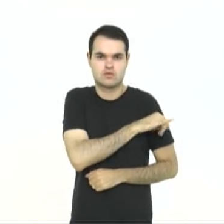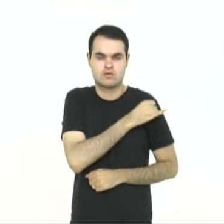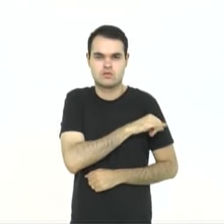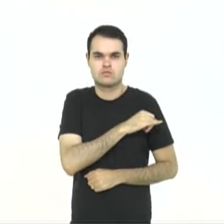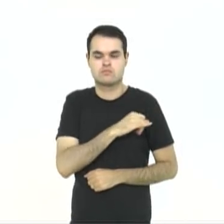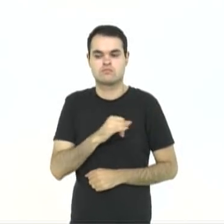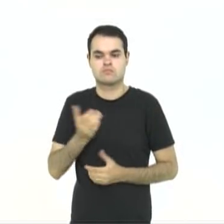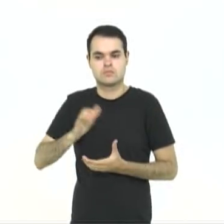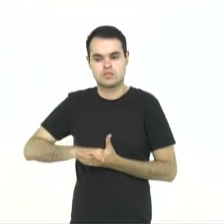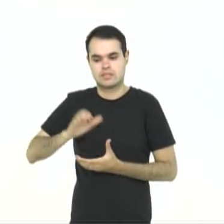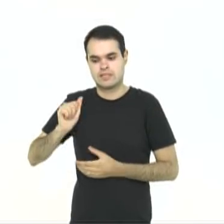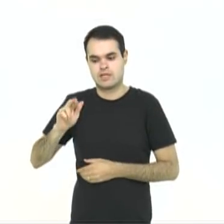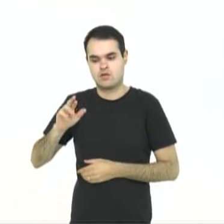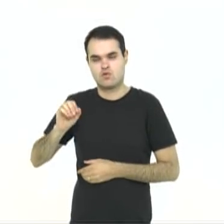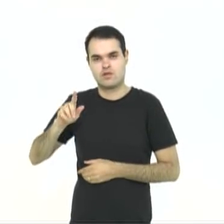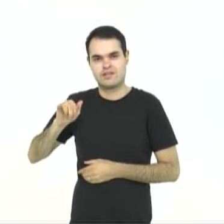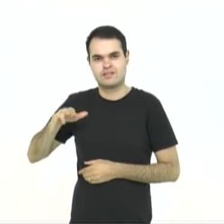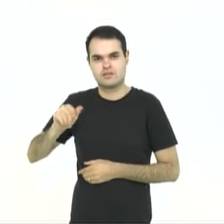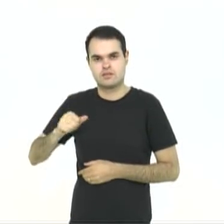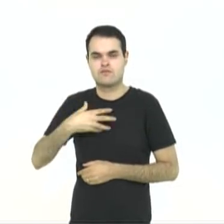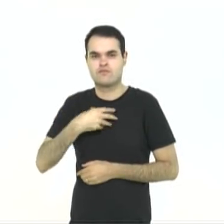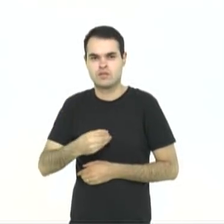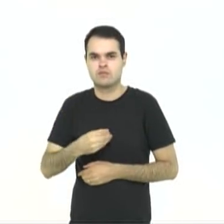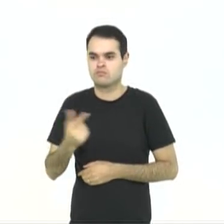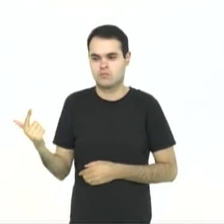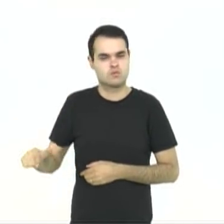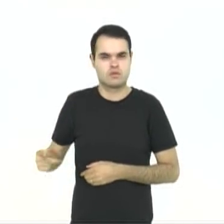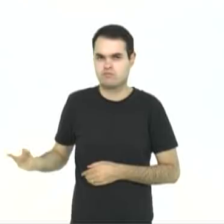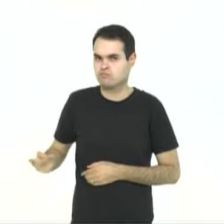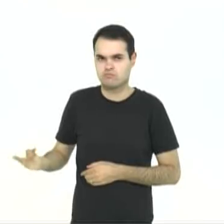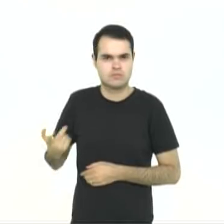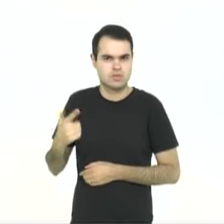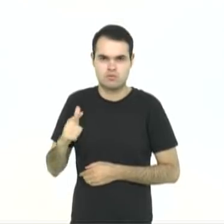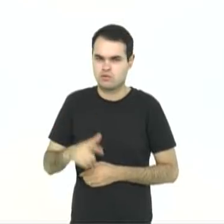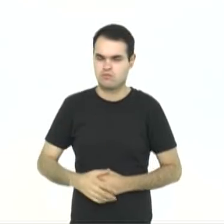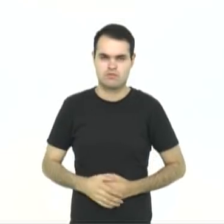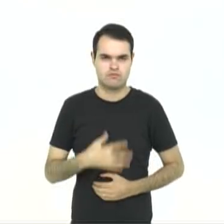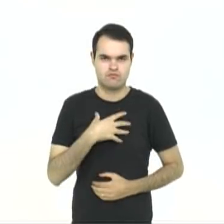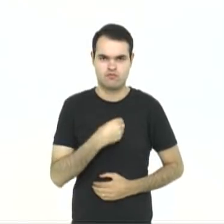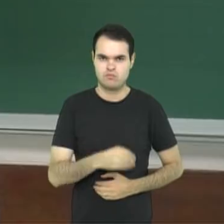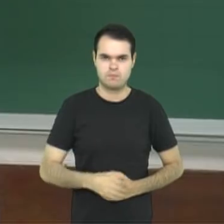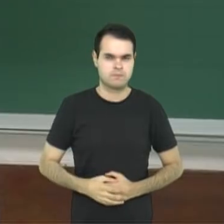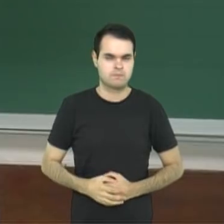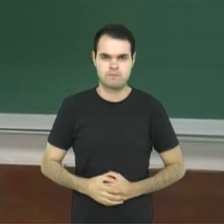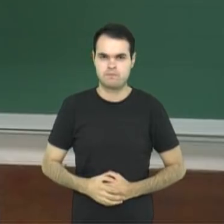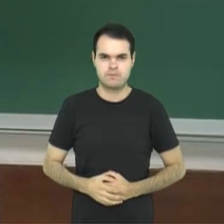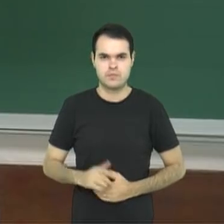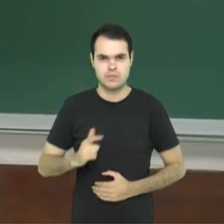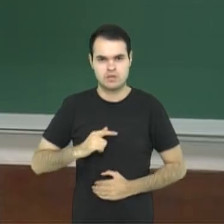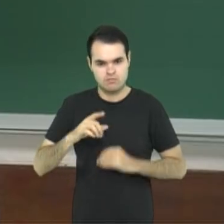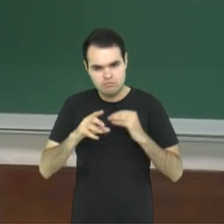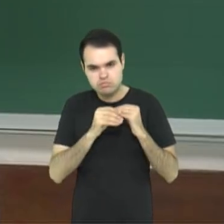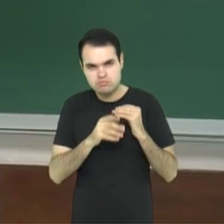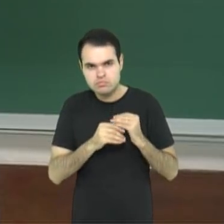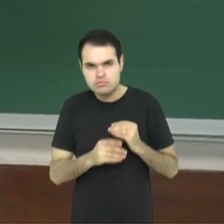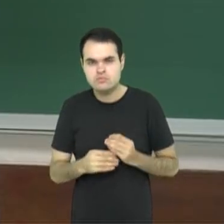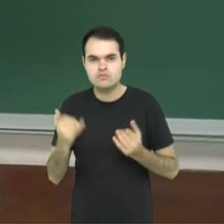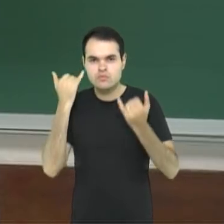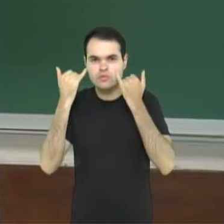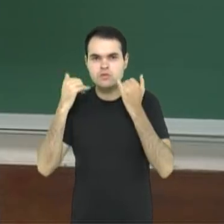Augusta Xavier de Navais. E filhos o casal não teve. Então aqui a gente tem alguns elementos a mais da biografia desse